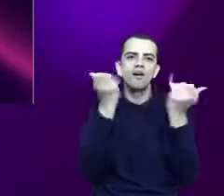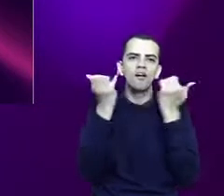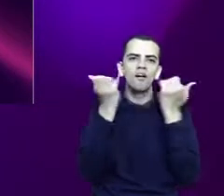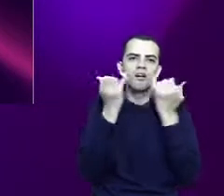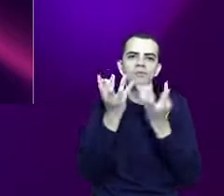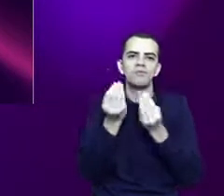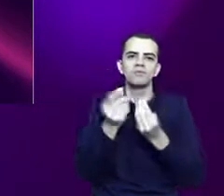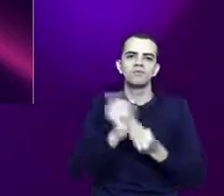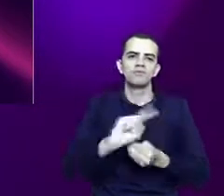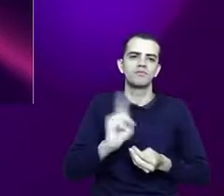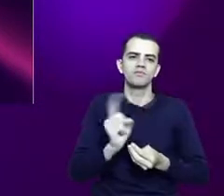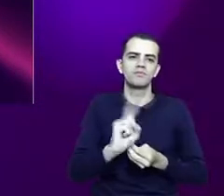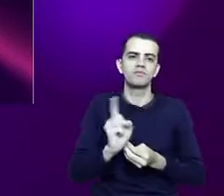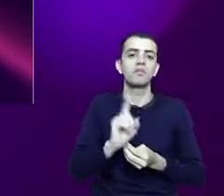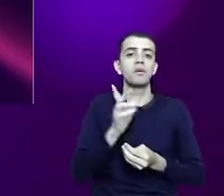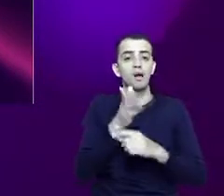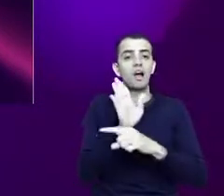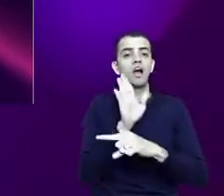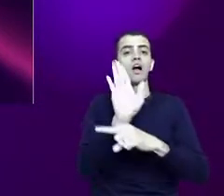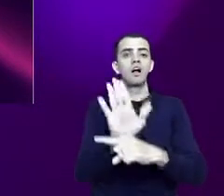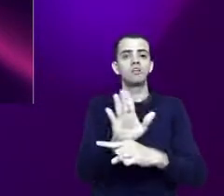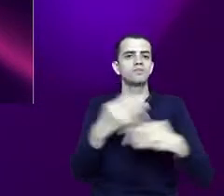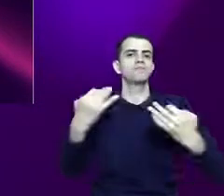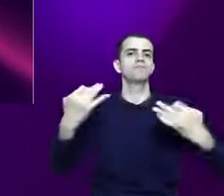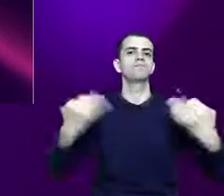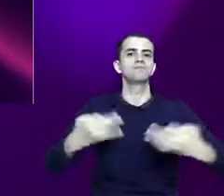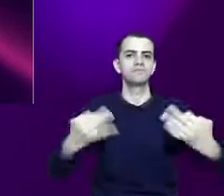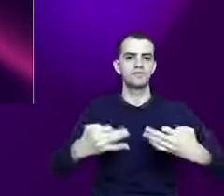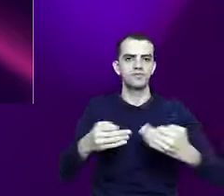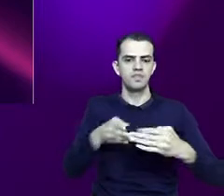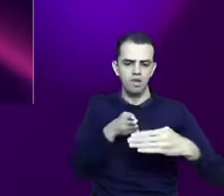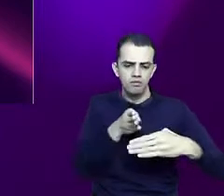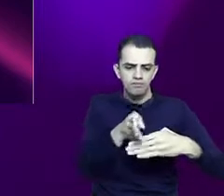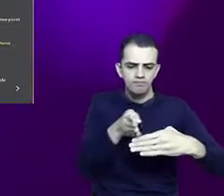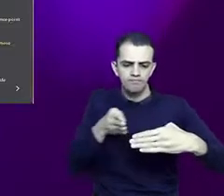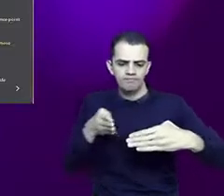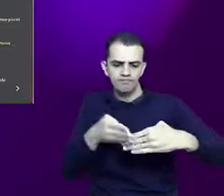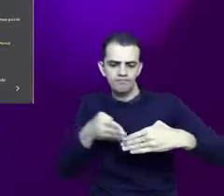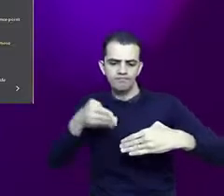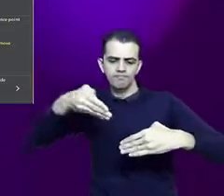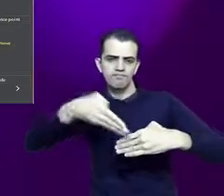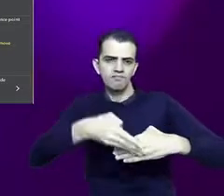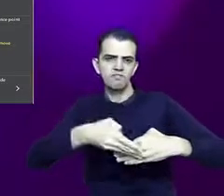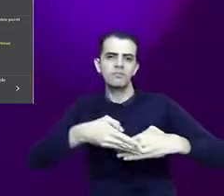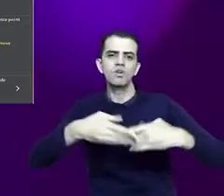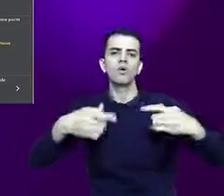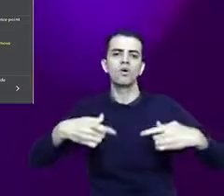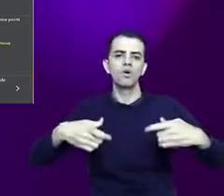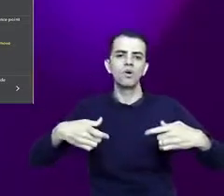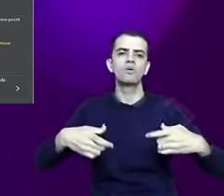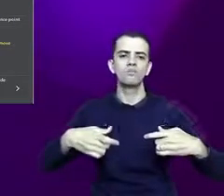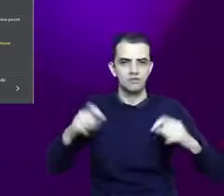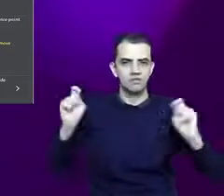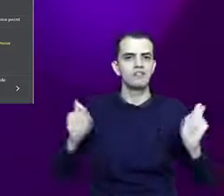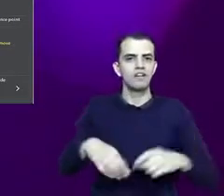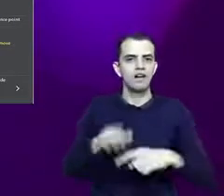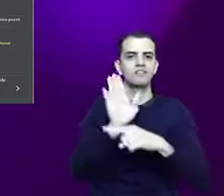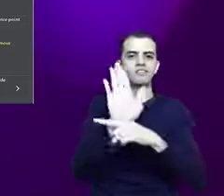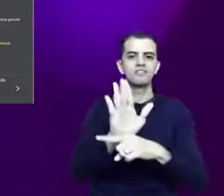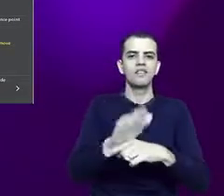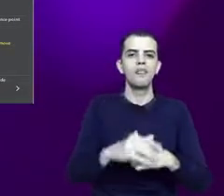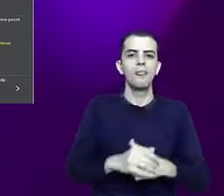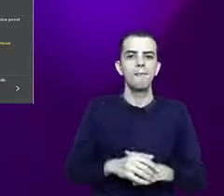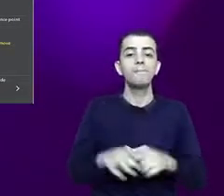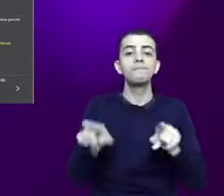te ajuda muito na perfeição da orientação e da altura do implante, e também para você